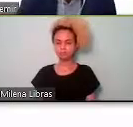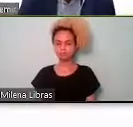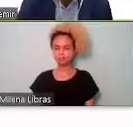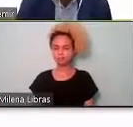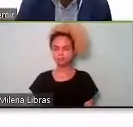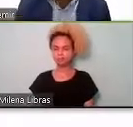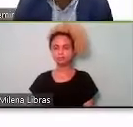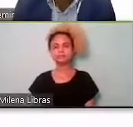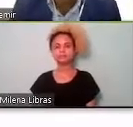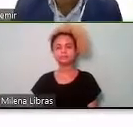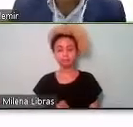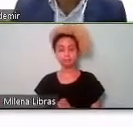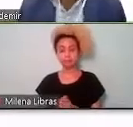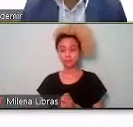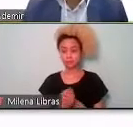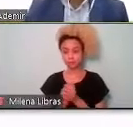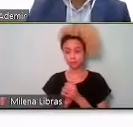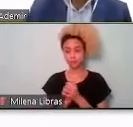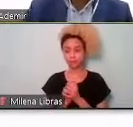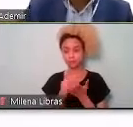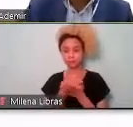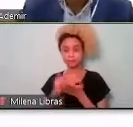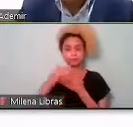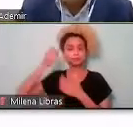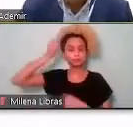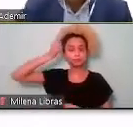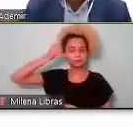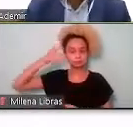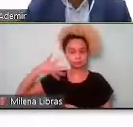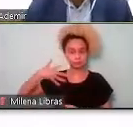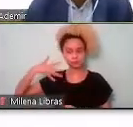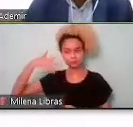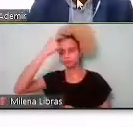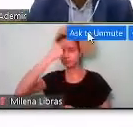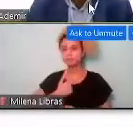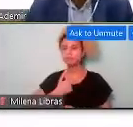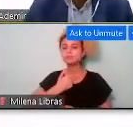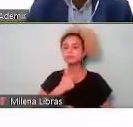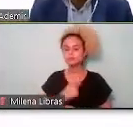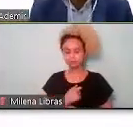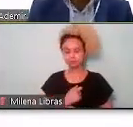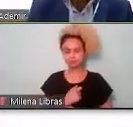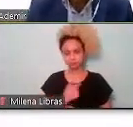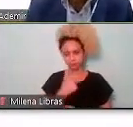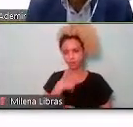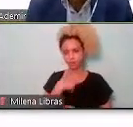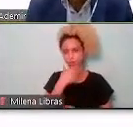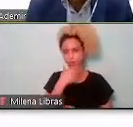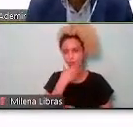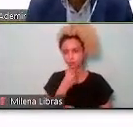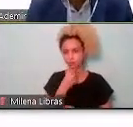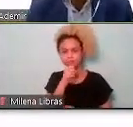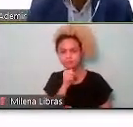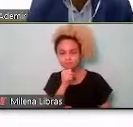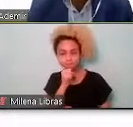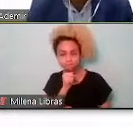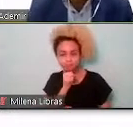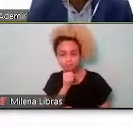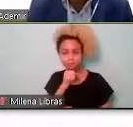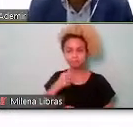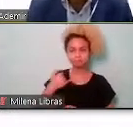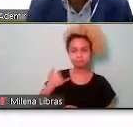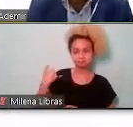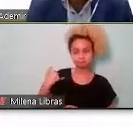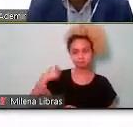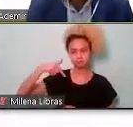Bom, quero iniciar minha descrição física. Sou um idoso de 72